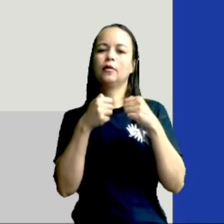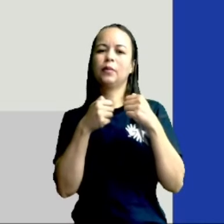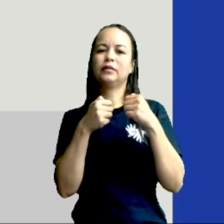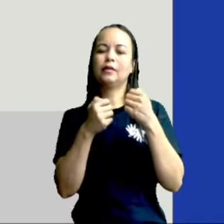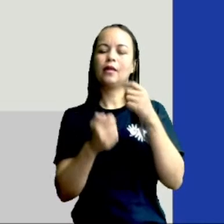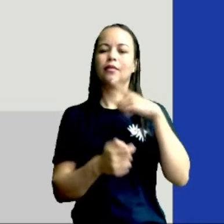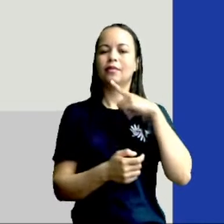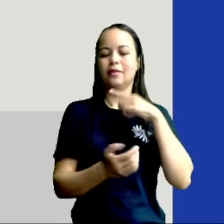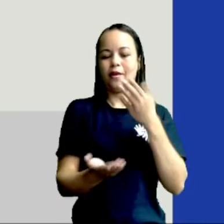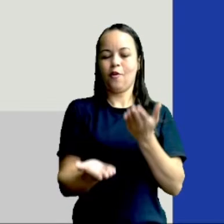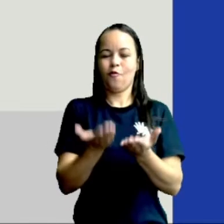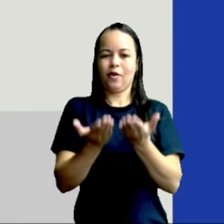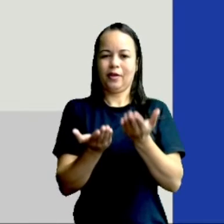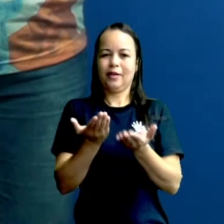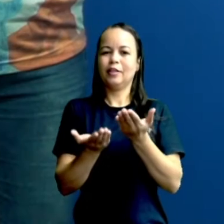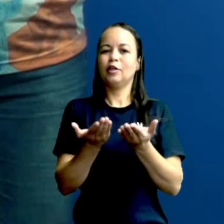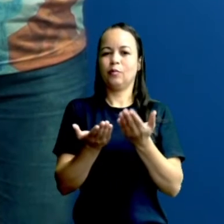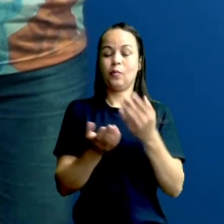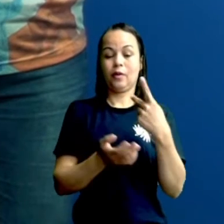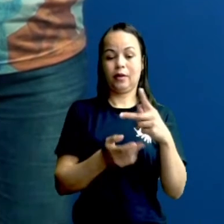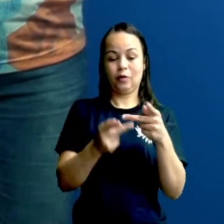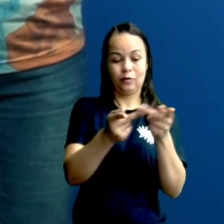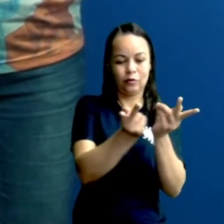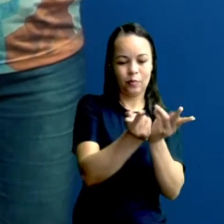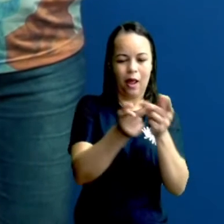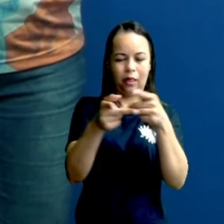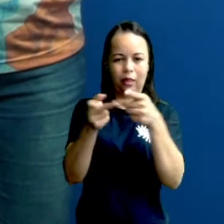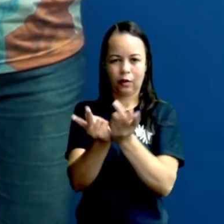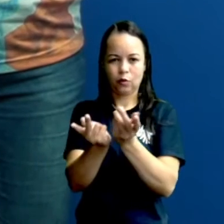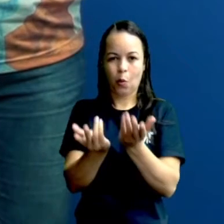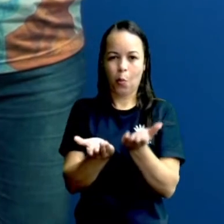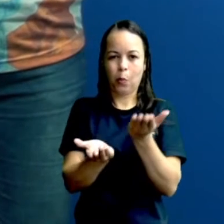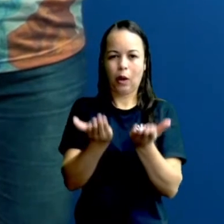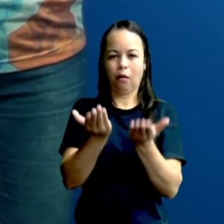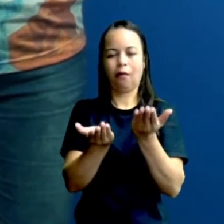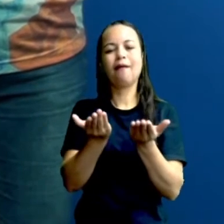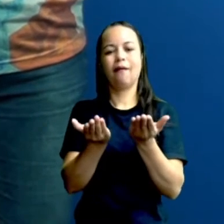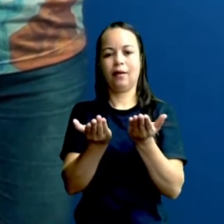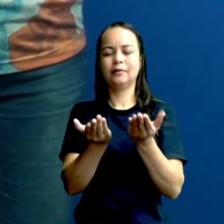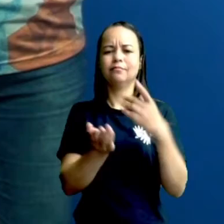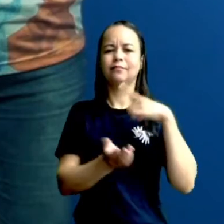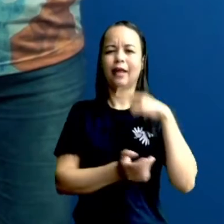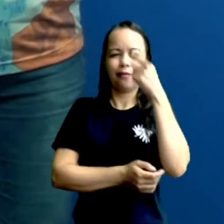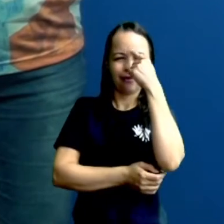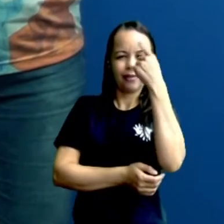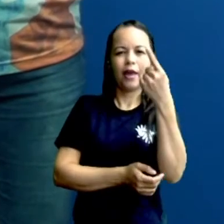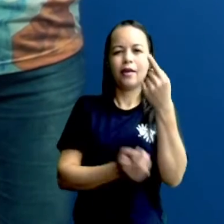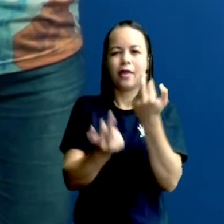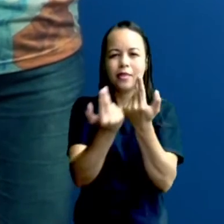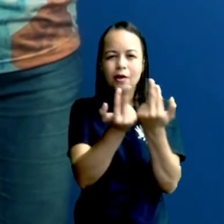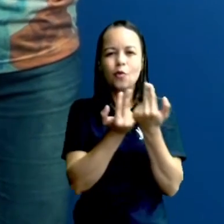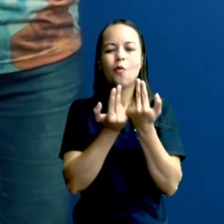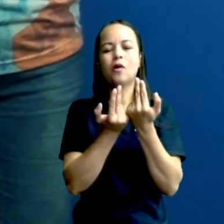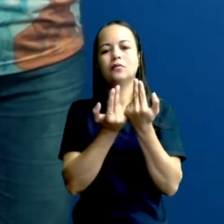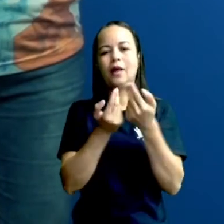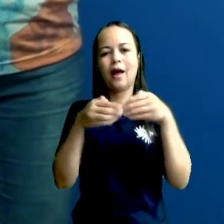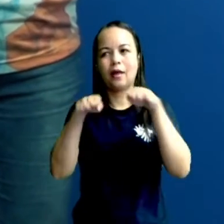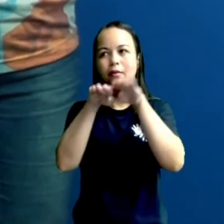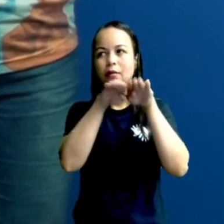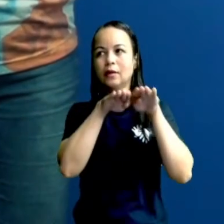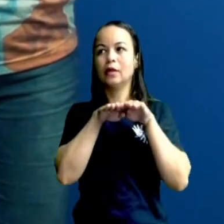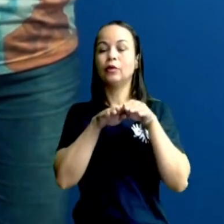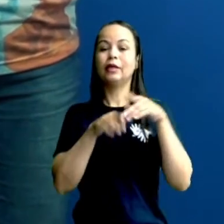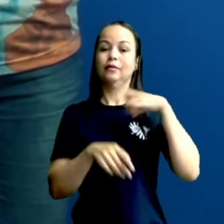um equilíbrio na balança para que os pratos, né, deem essa ideia de igualdade, do que está num prato e